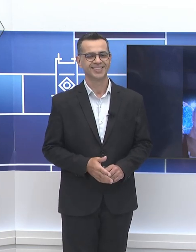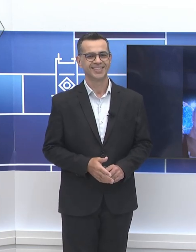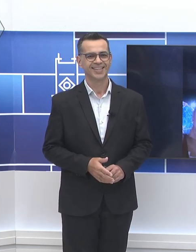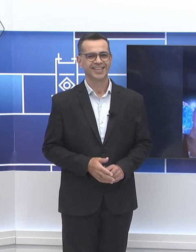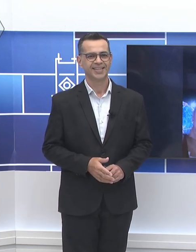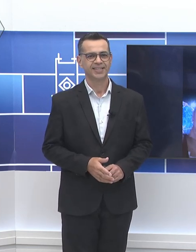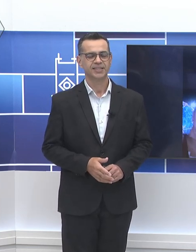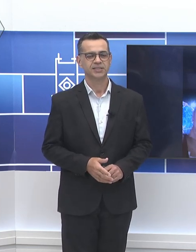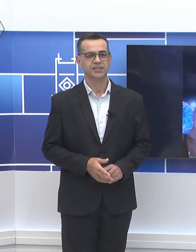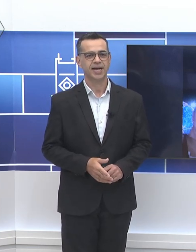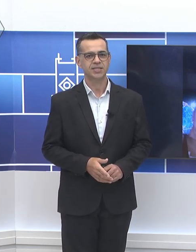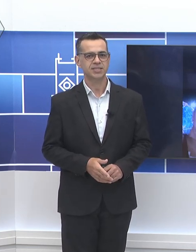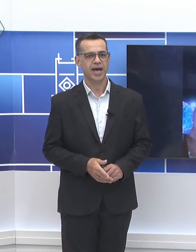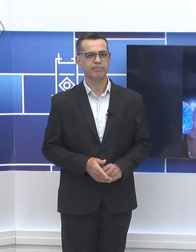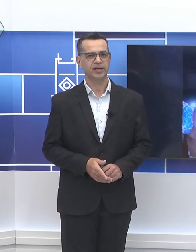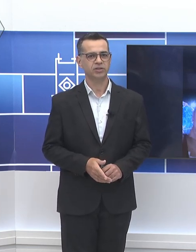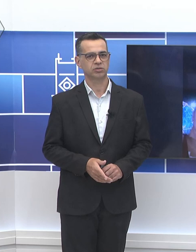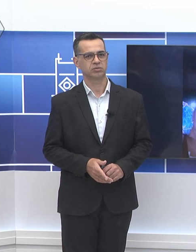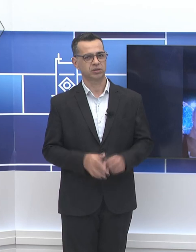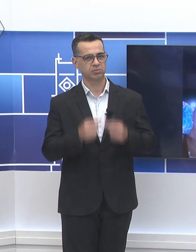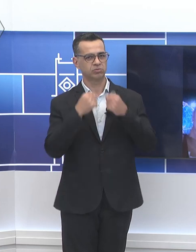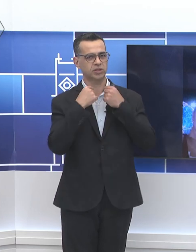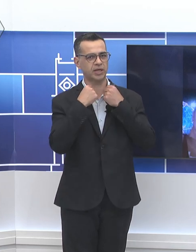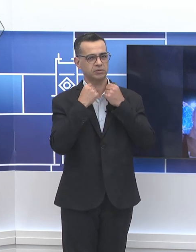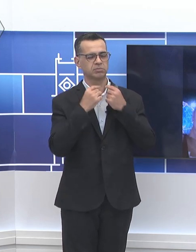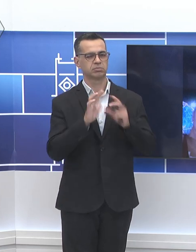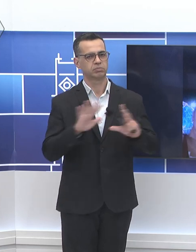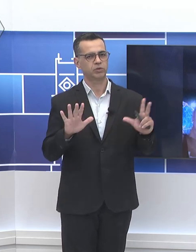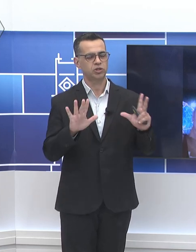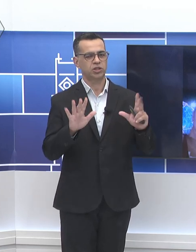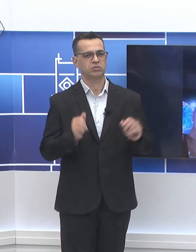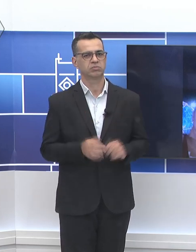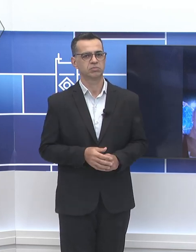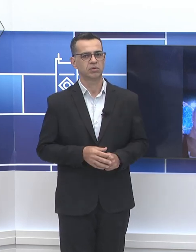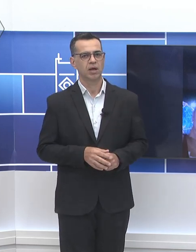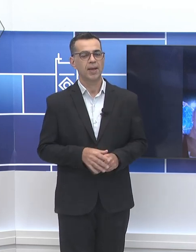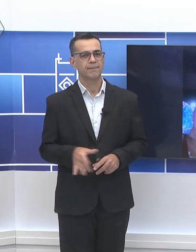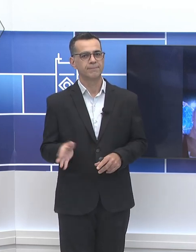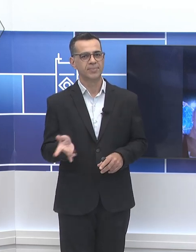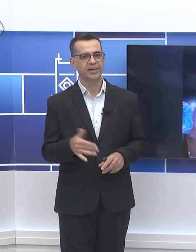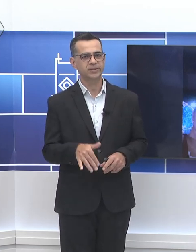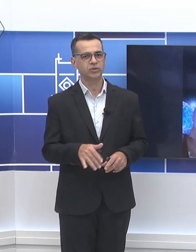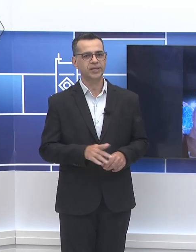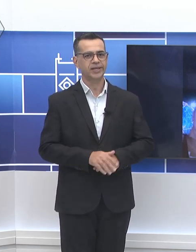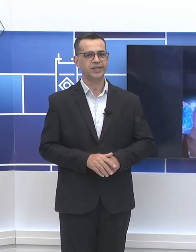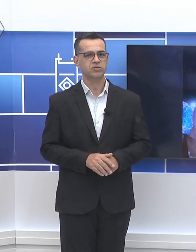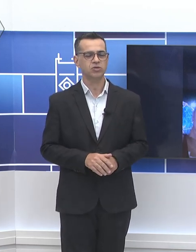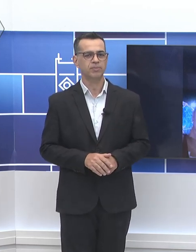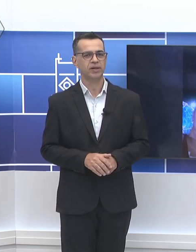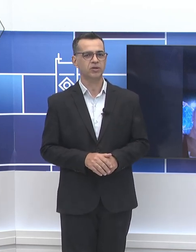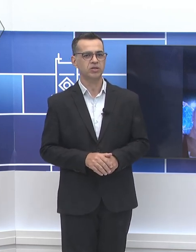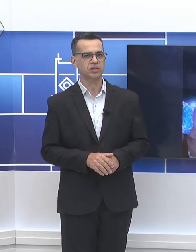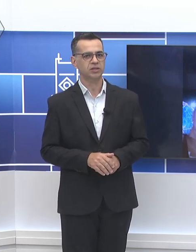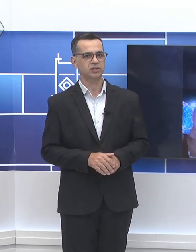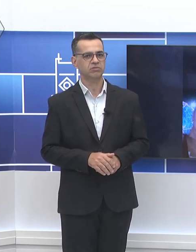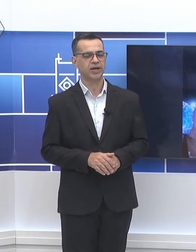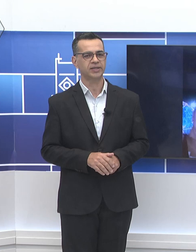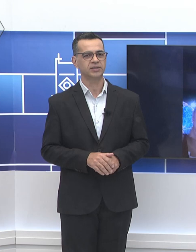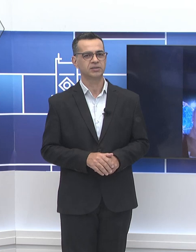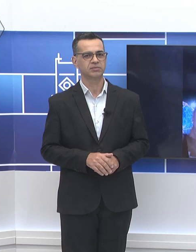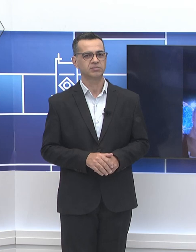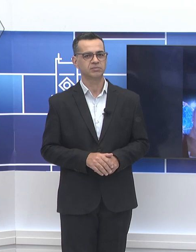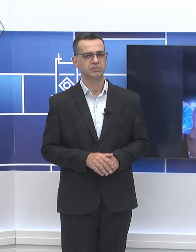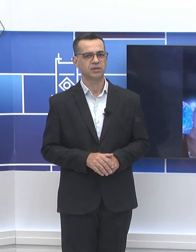mês. Que presentão, hein, Joelma? Já sabe, né, Jô? Estamos já prontinho. Já estamos aqui. Manda o endereço aí pra nós que a gente